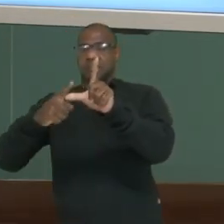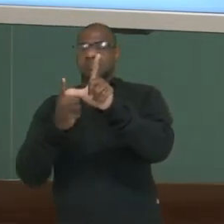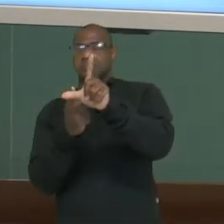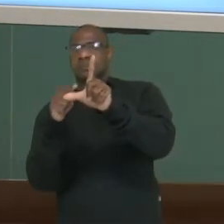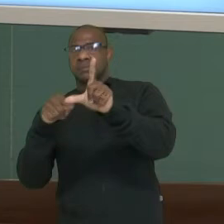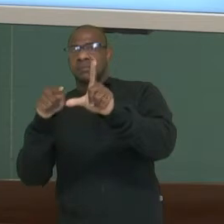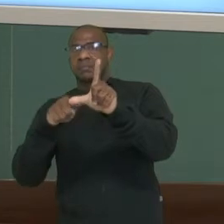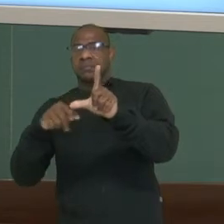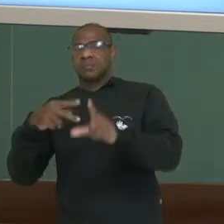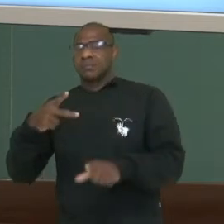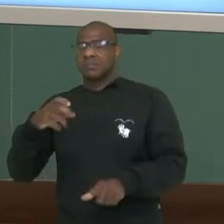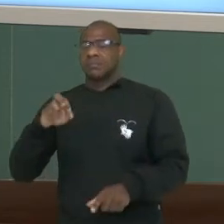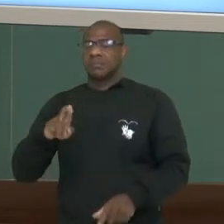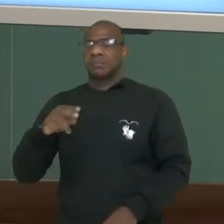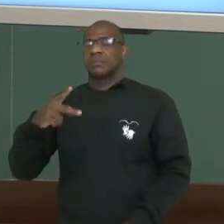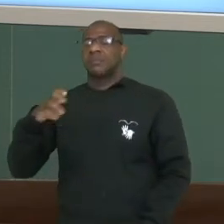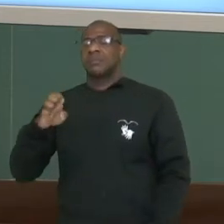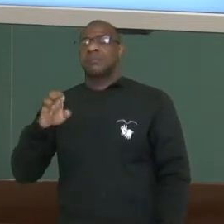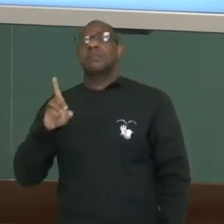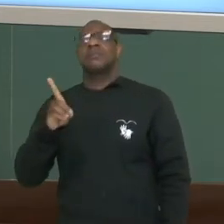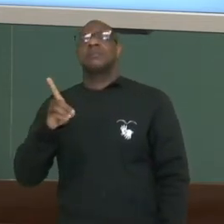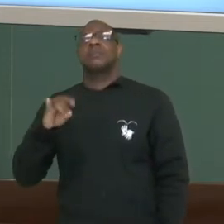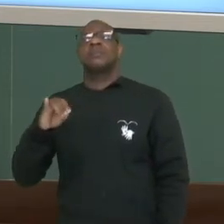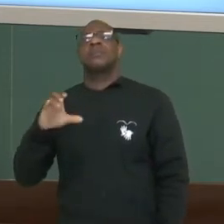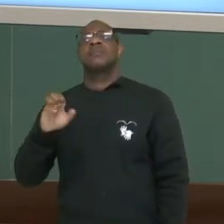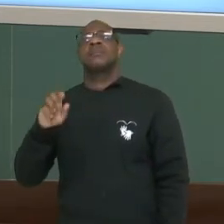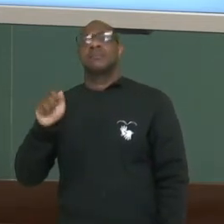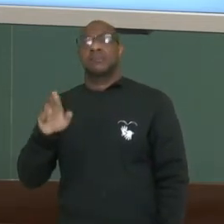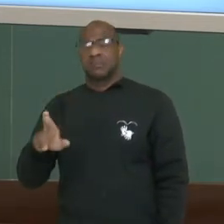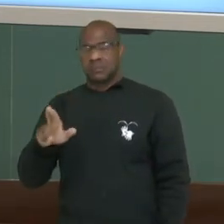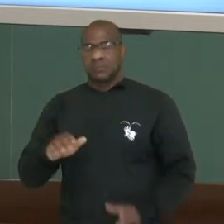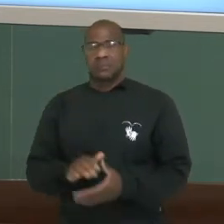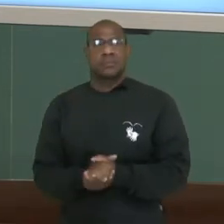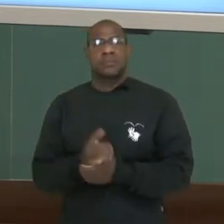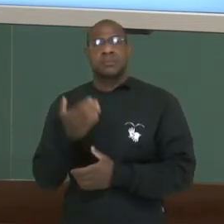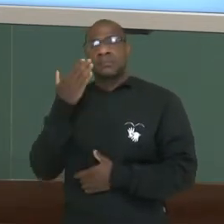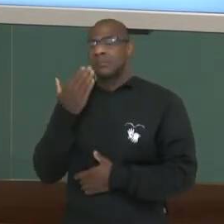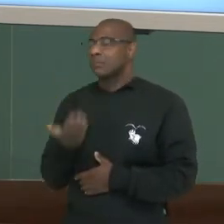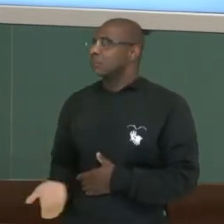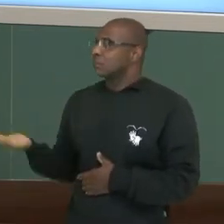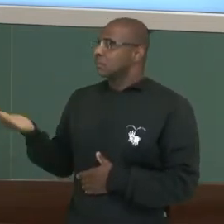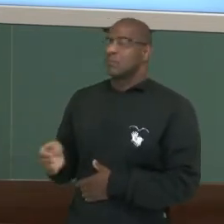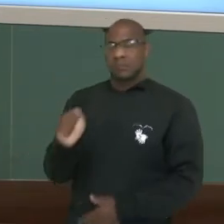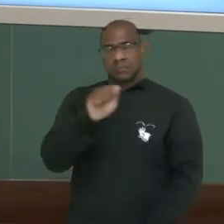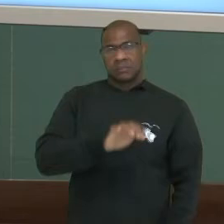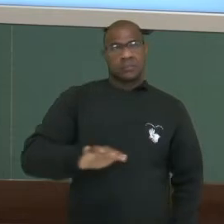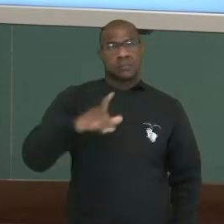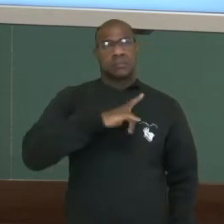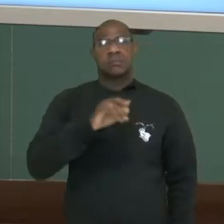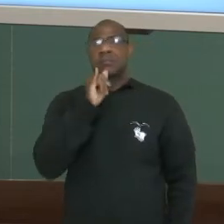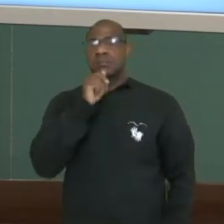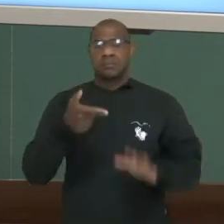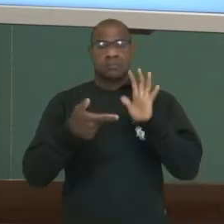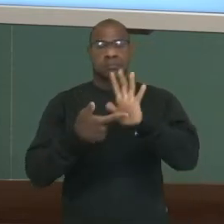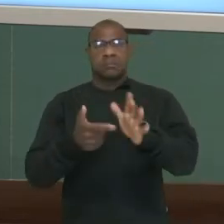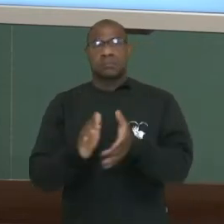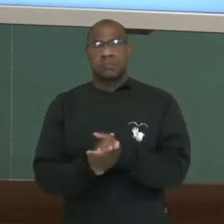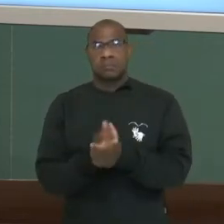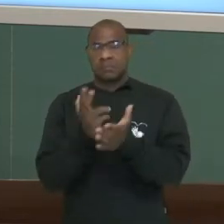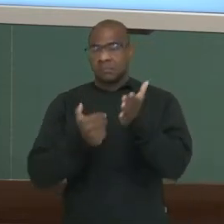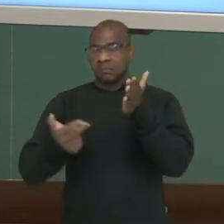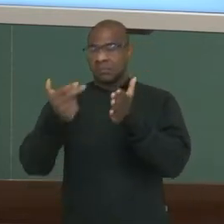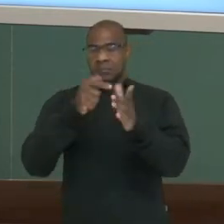si. Tranquilo, gente? Então aqui graficamente a gente pode falar da seguinte maneira. Aqui nós temos um exemplo